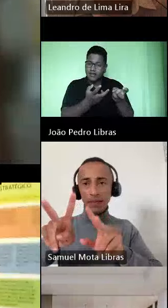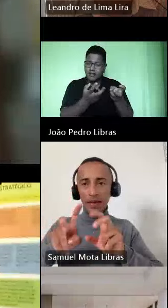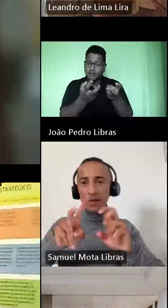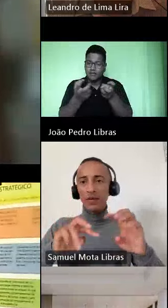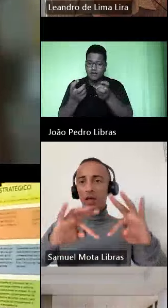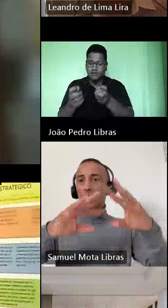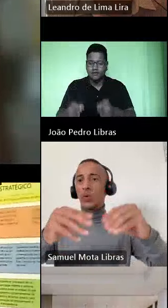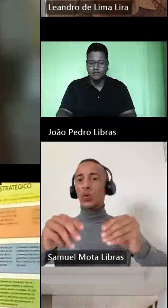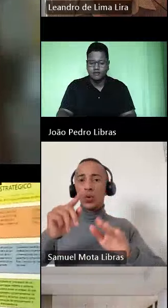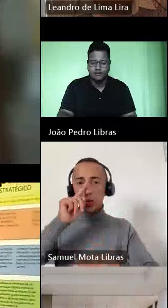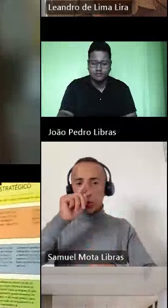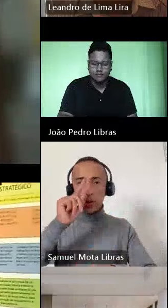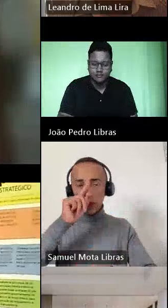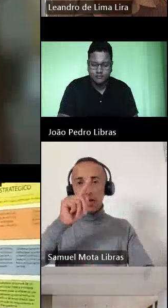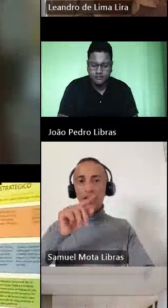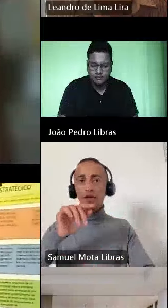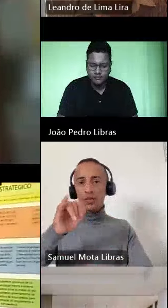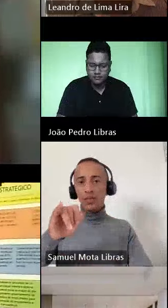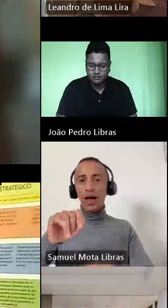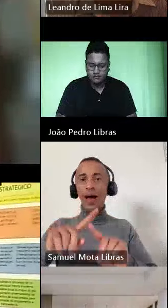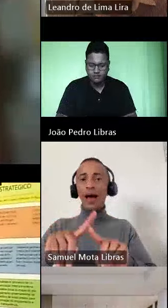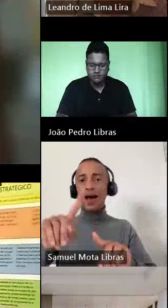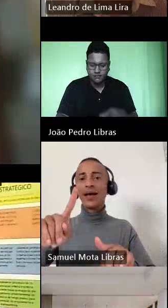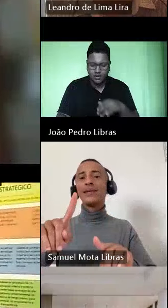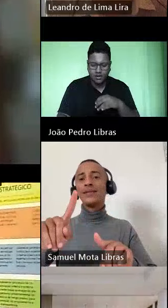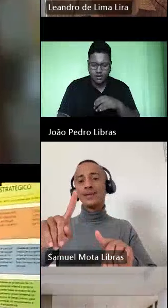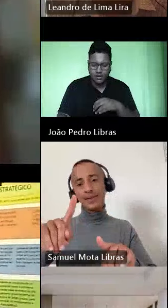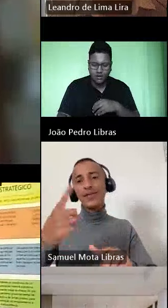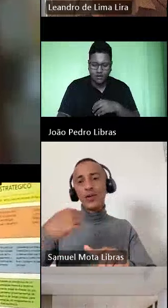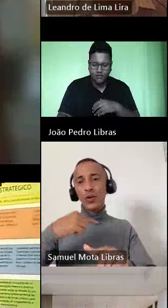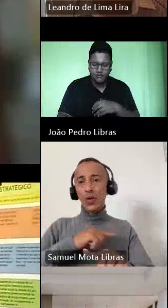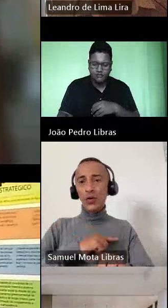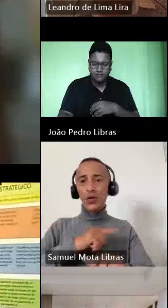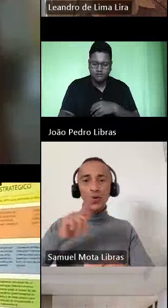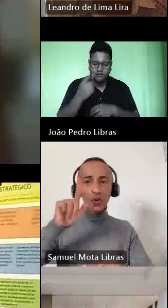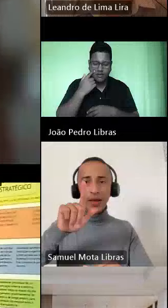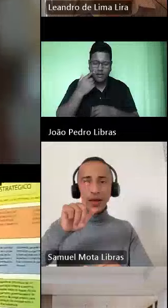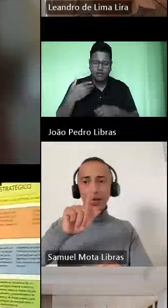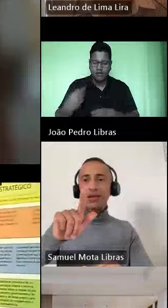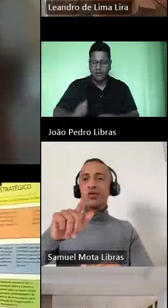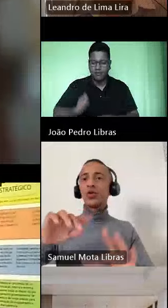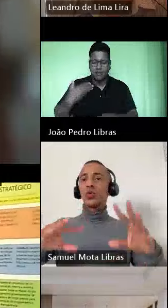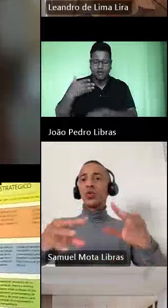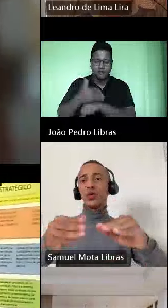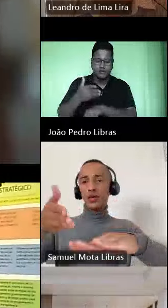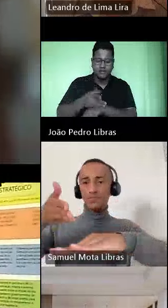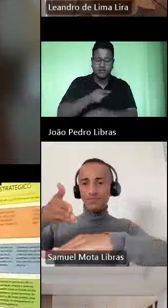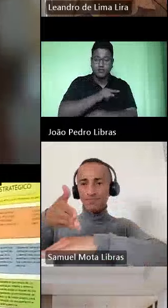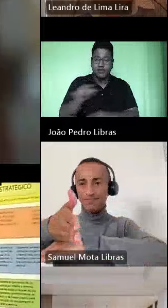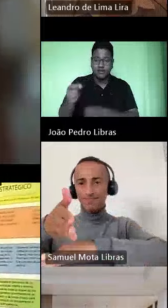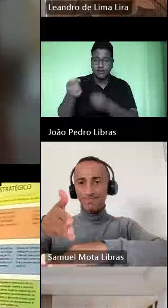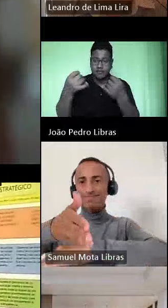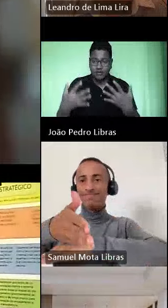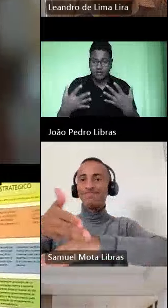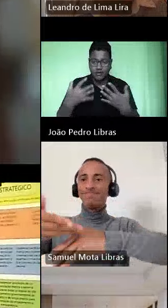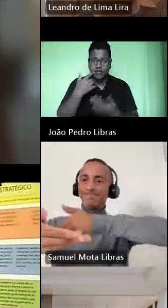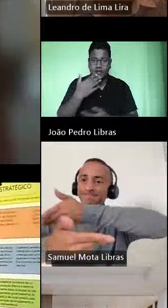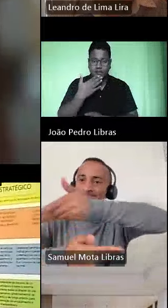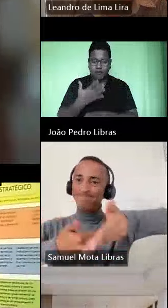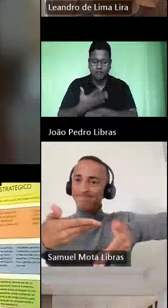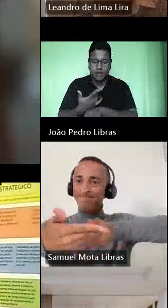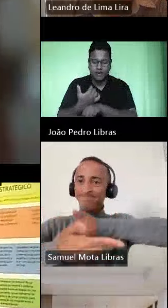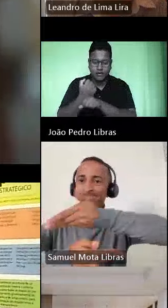quais a gente tá sujeito e e quanto mais a gente torna essa decisão participativa igual você falou dialógica melhor né